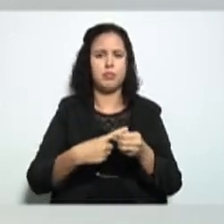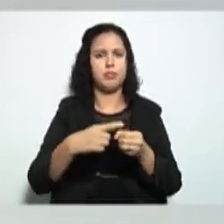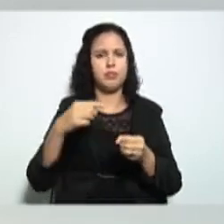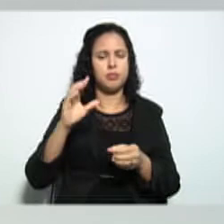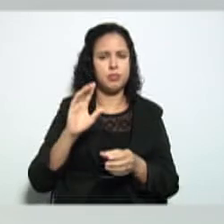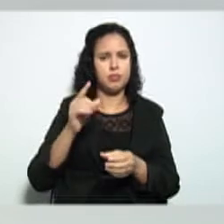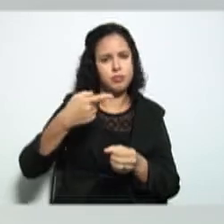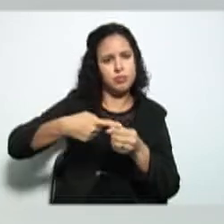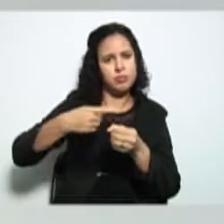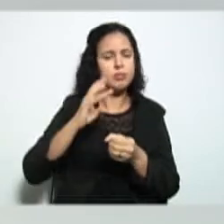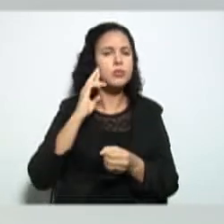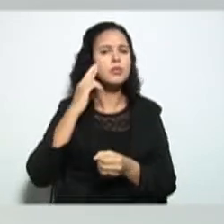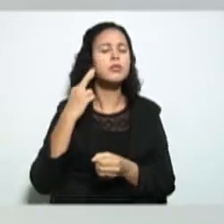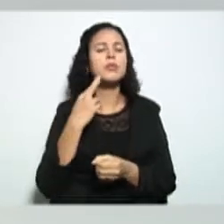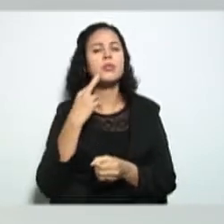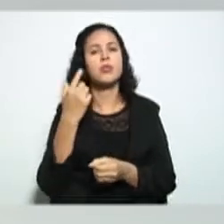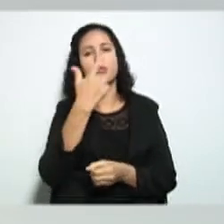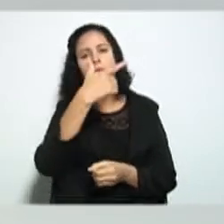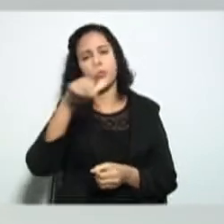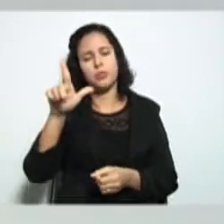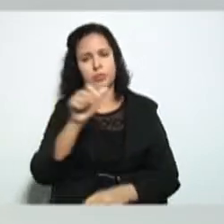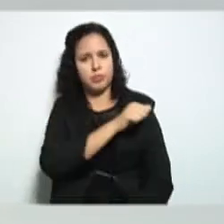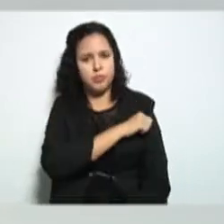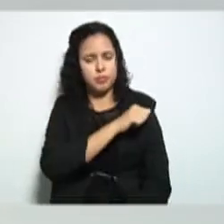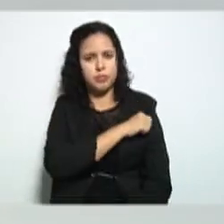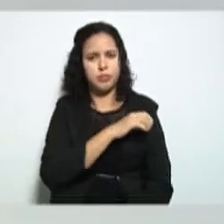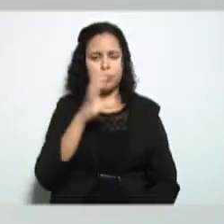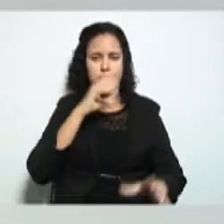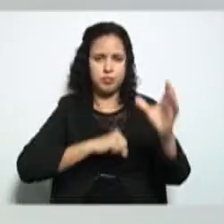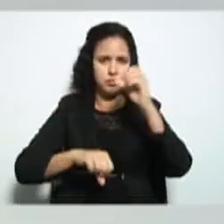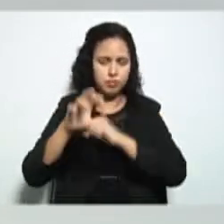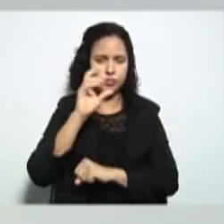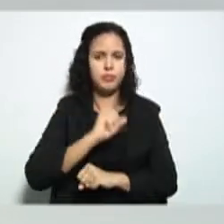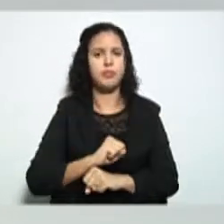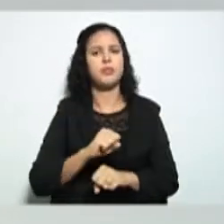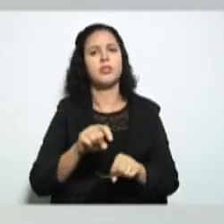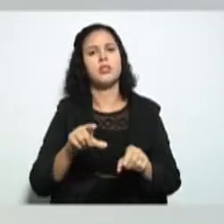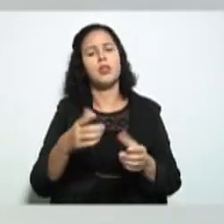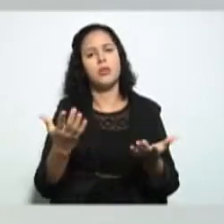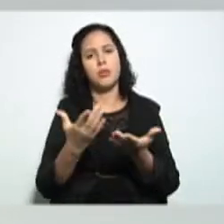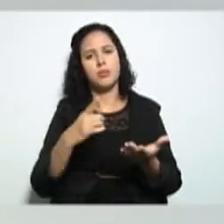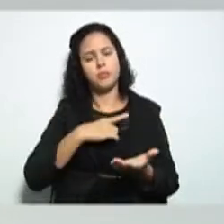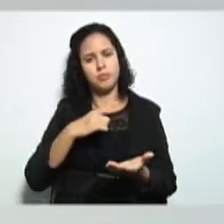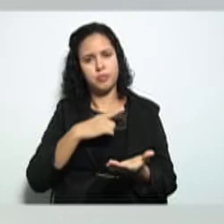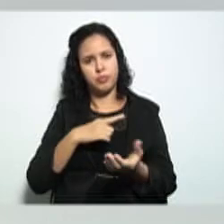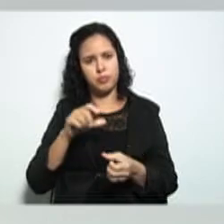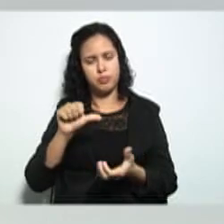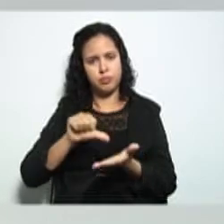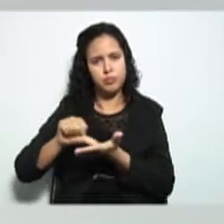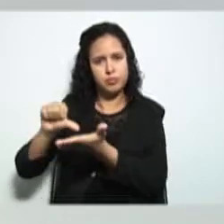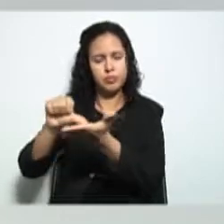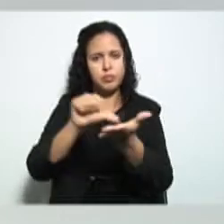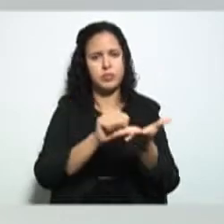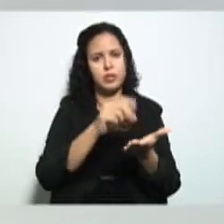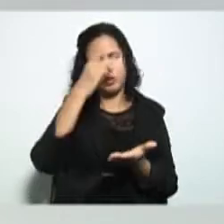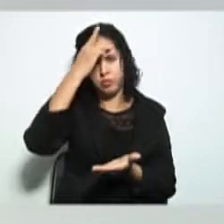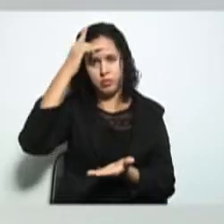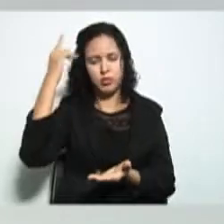pessoas, as mesmas que vocês já estiveram. Esses polos que existem hoje, pessoas de outras regiões